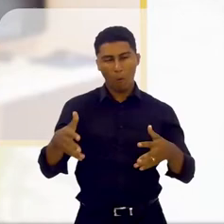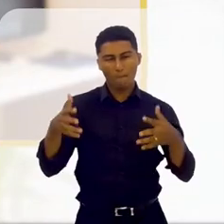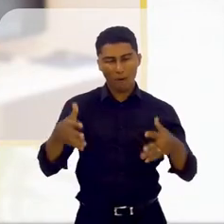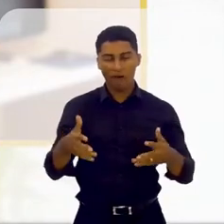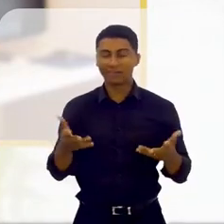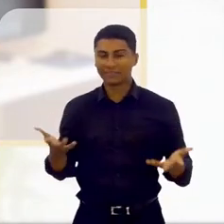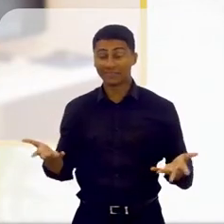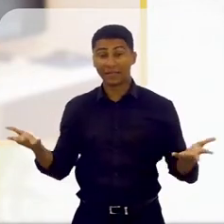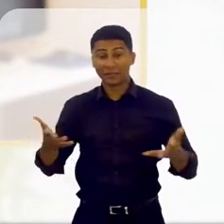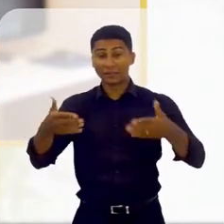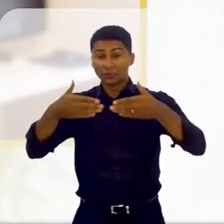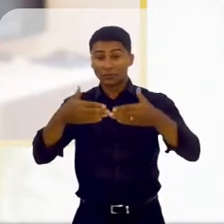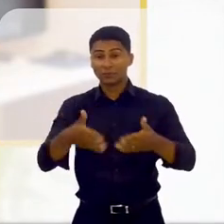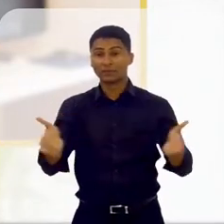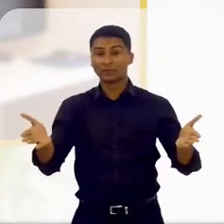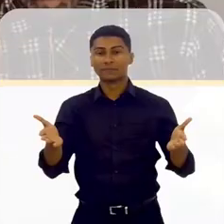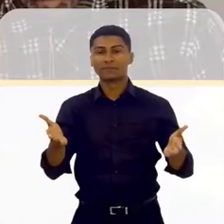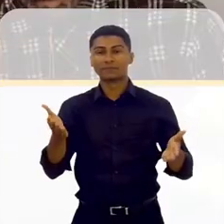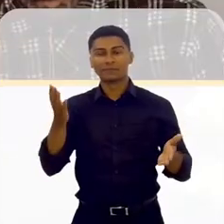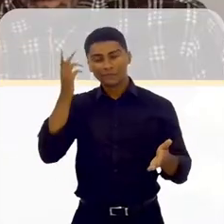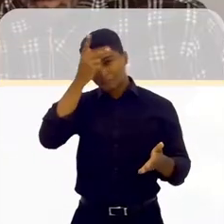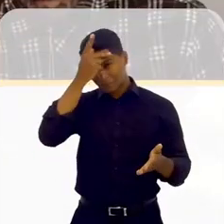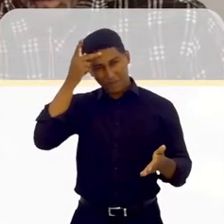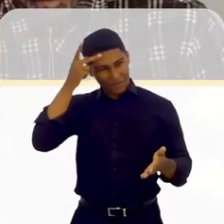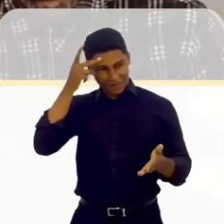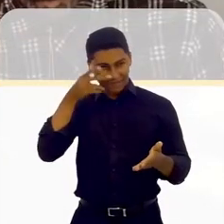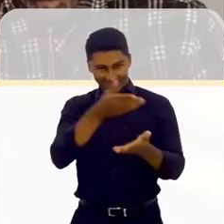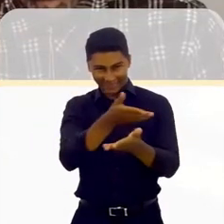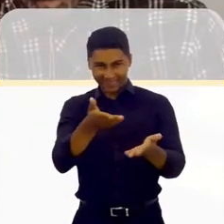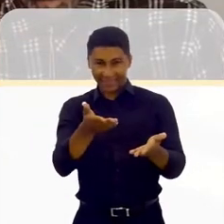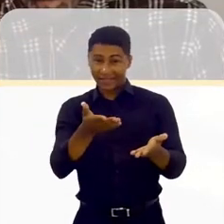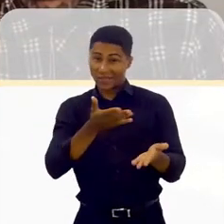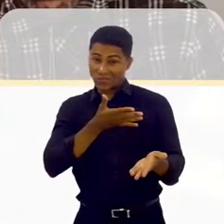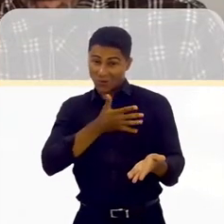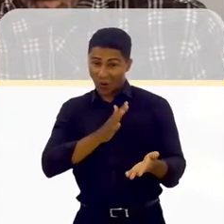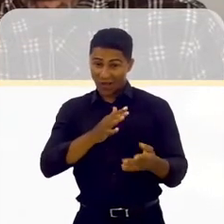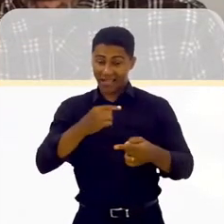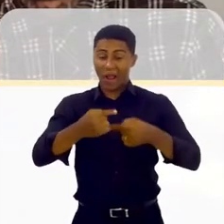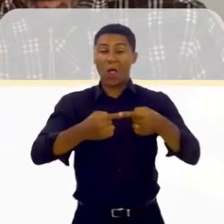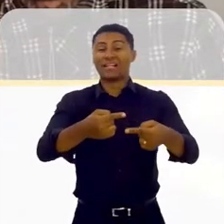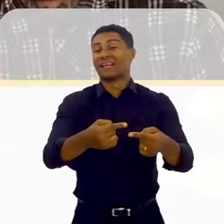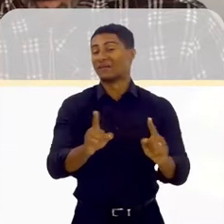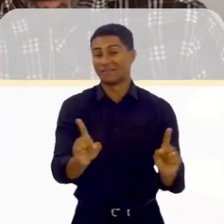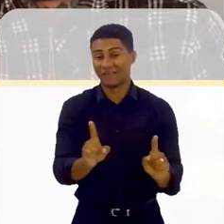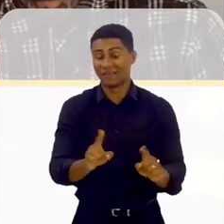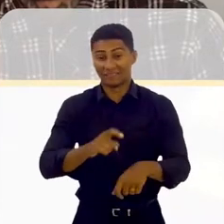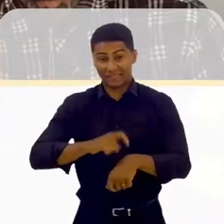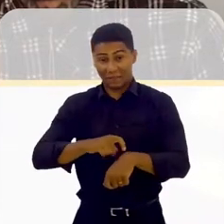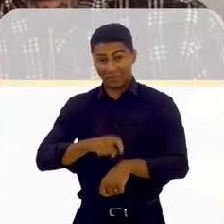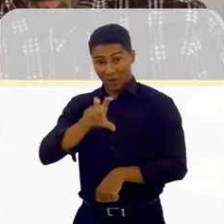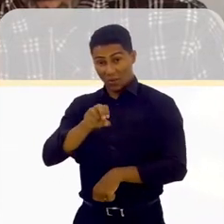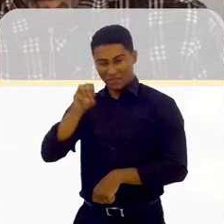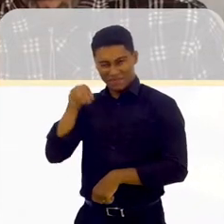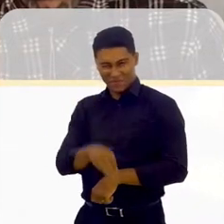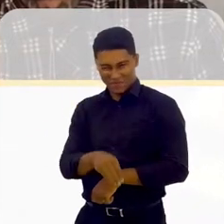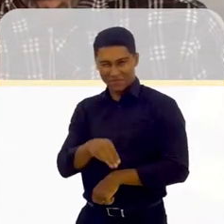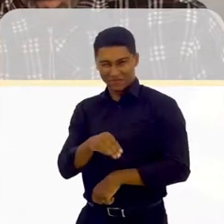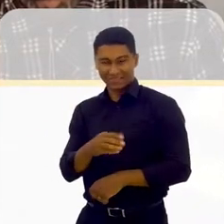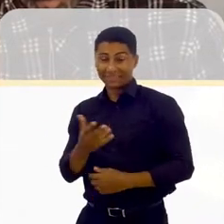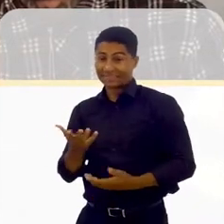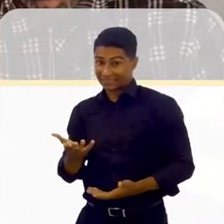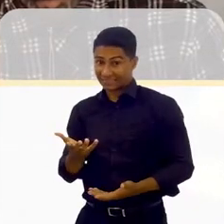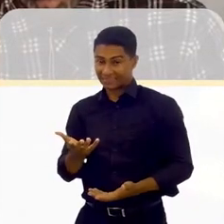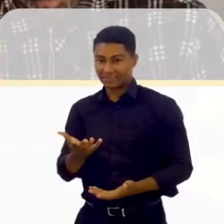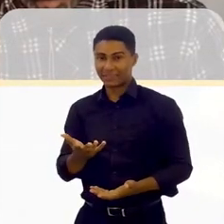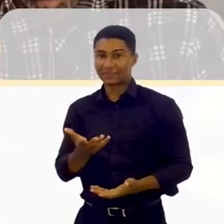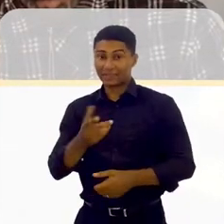vamos começar já começando, porque a galera aqui não gosta de enrolação, não. A gente tem 50 minutos para conversar, mas acreditem